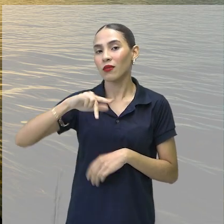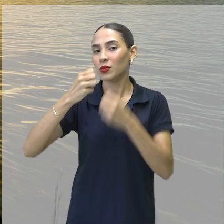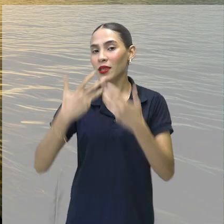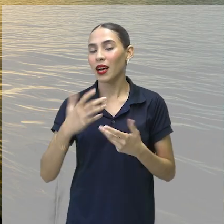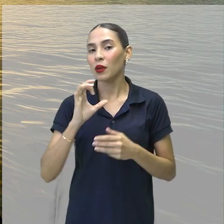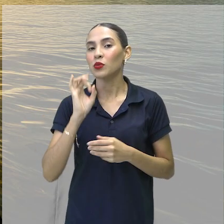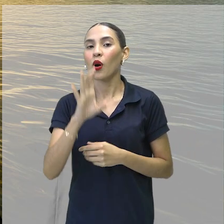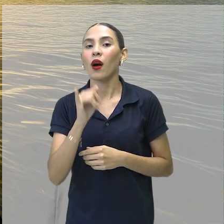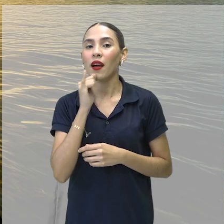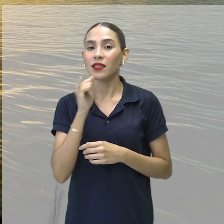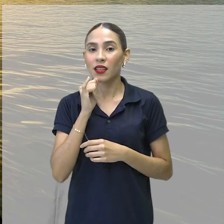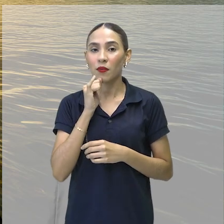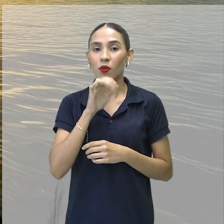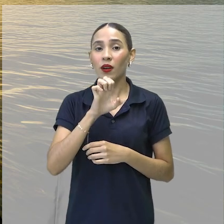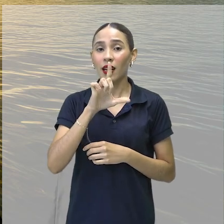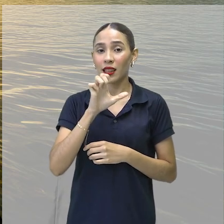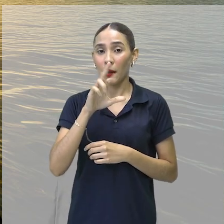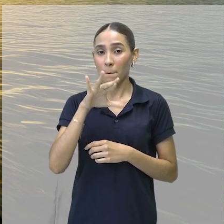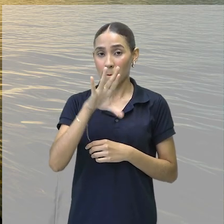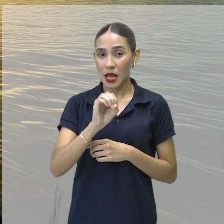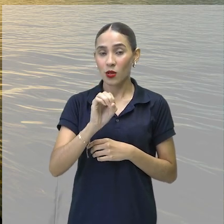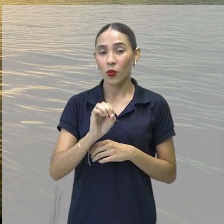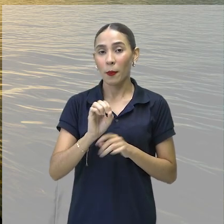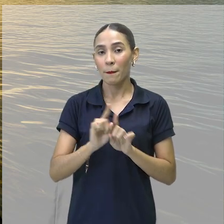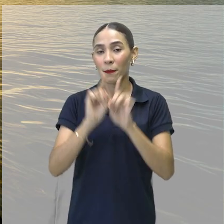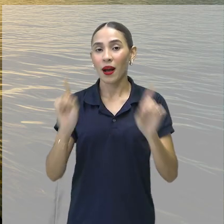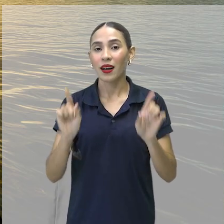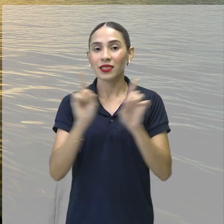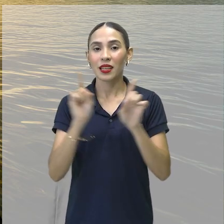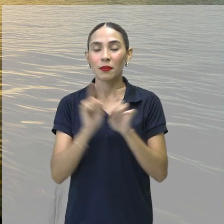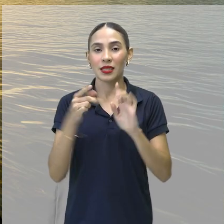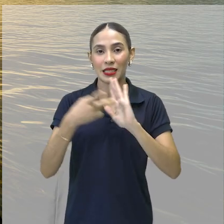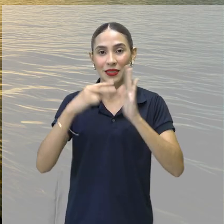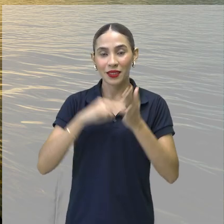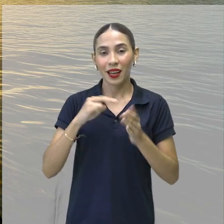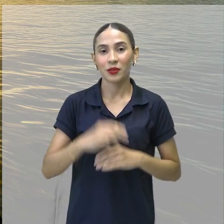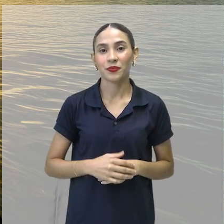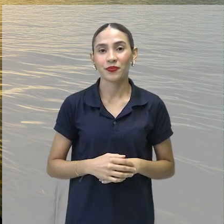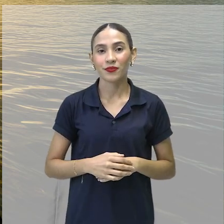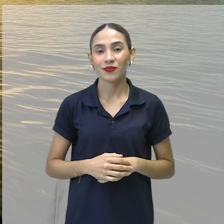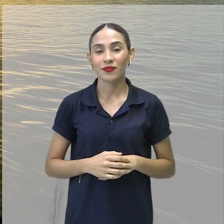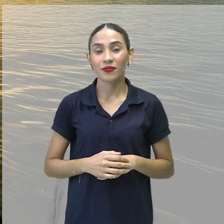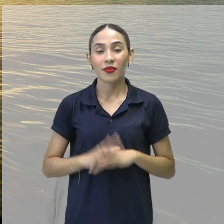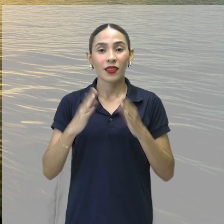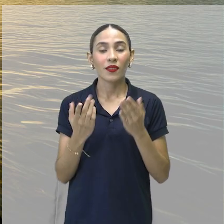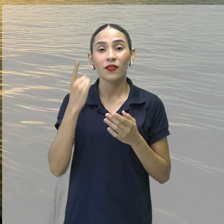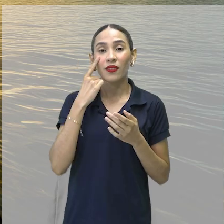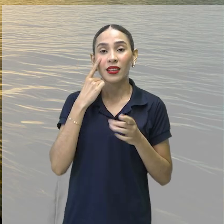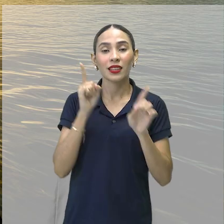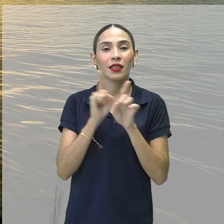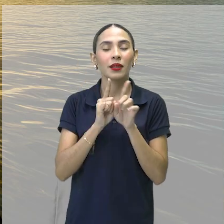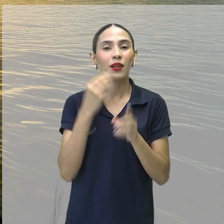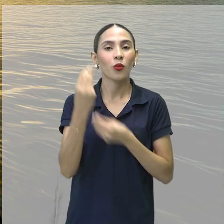falando somente do elemento, mas também dos seus significados. E vamos ver